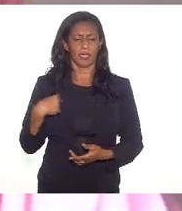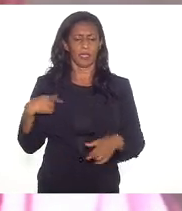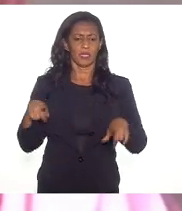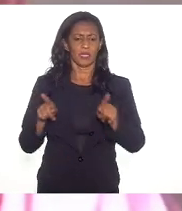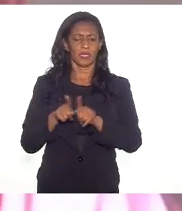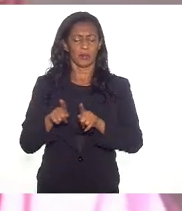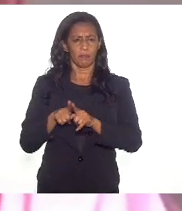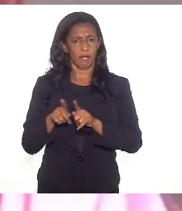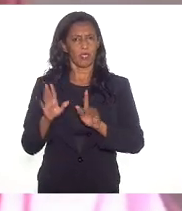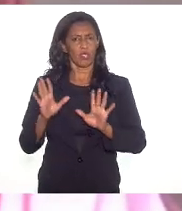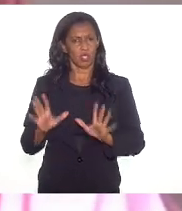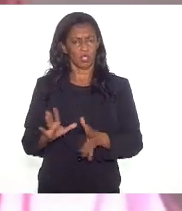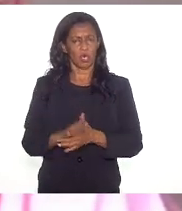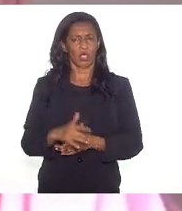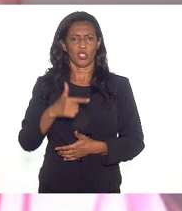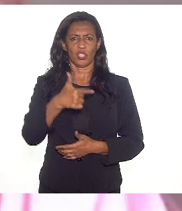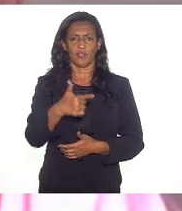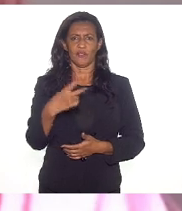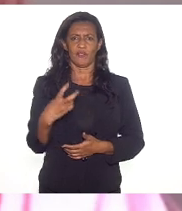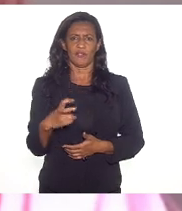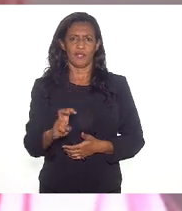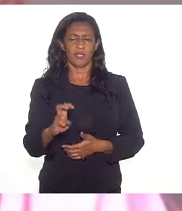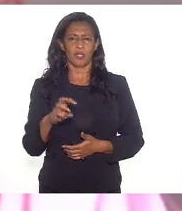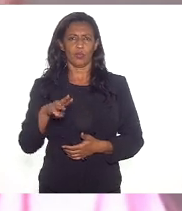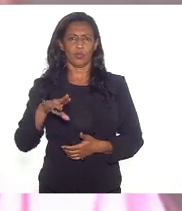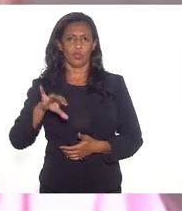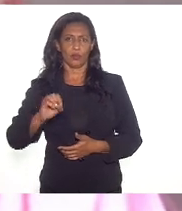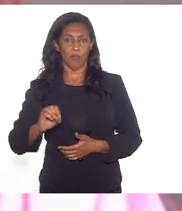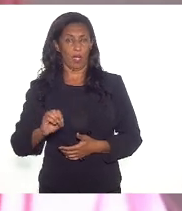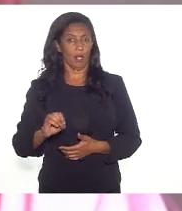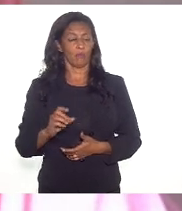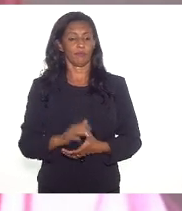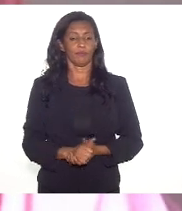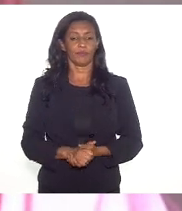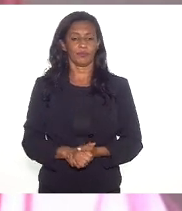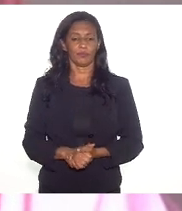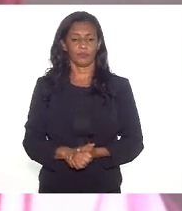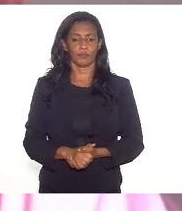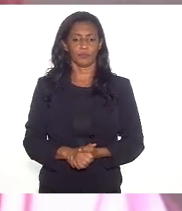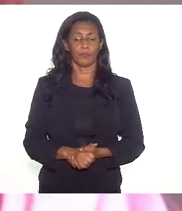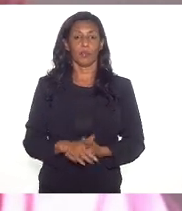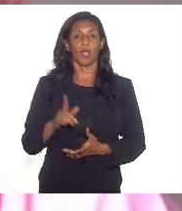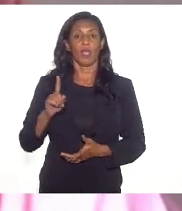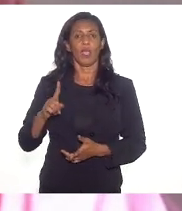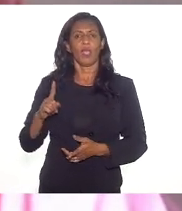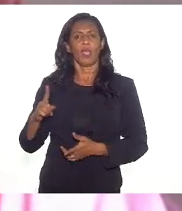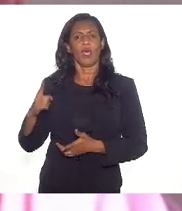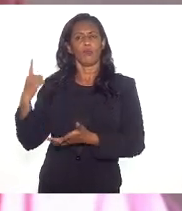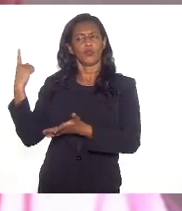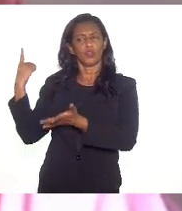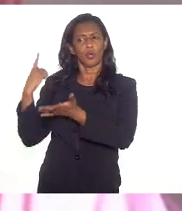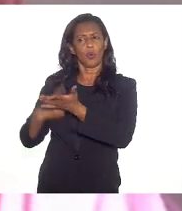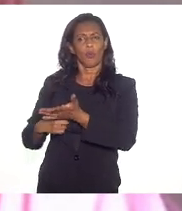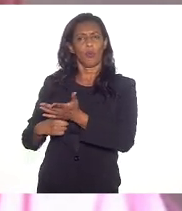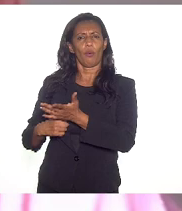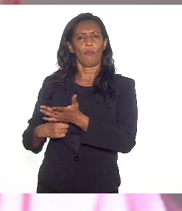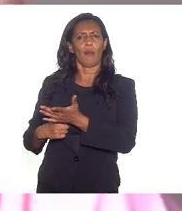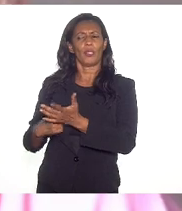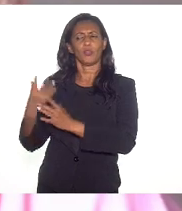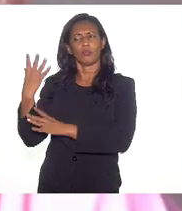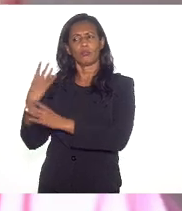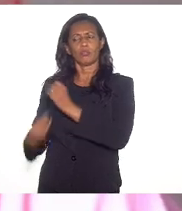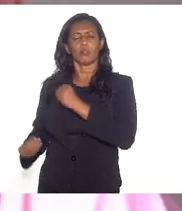já mobilizações do dia 25 de maio, que é o Dia Internacional do Combate ao Desaparecimento Forçado de Crianças